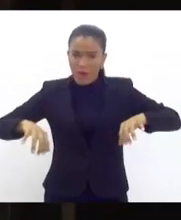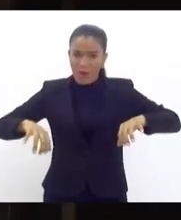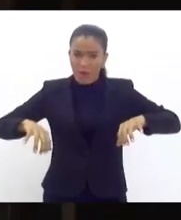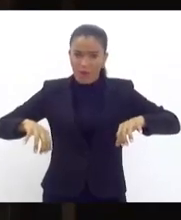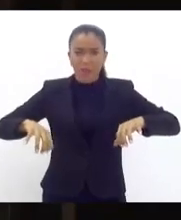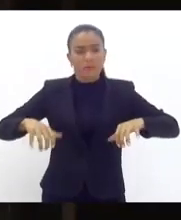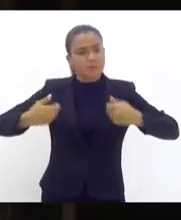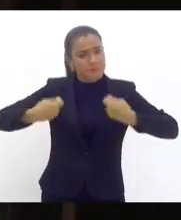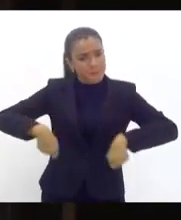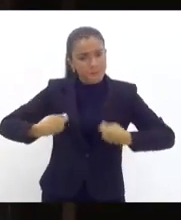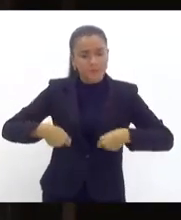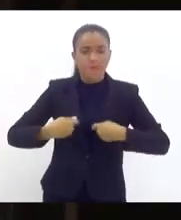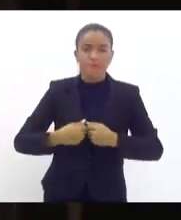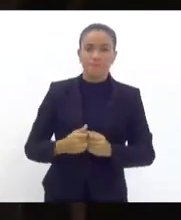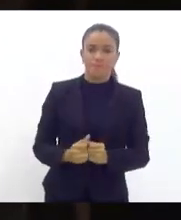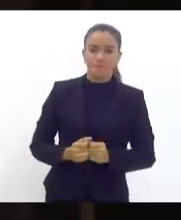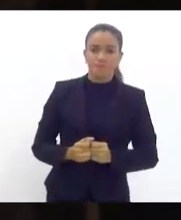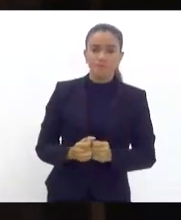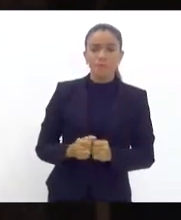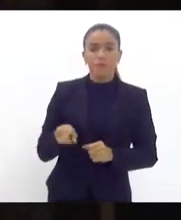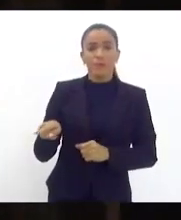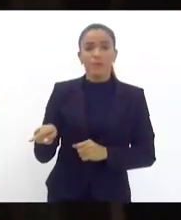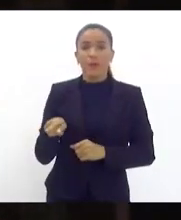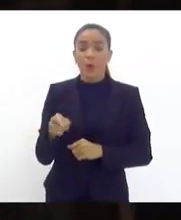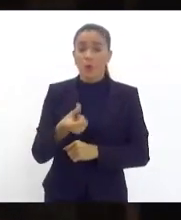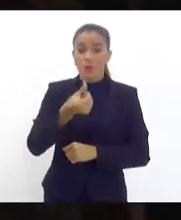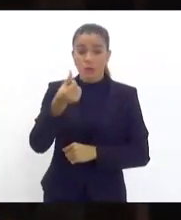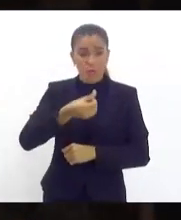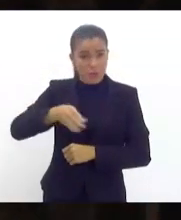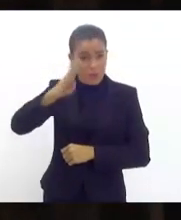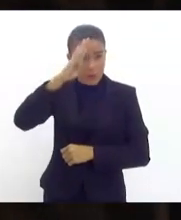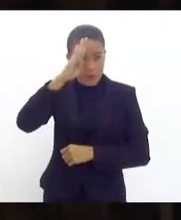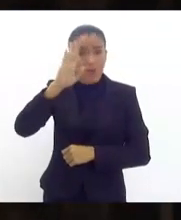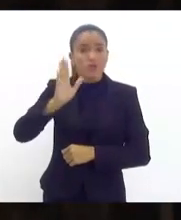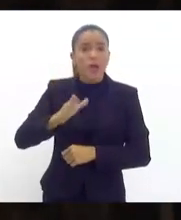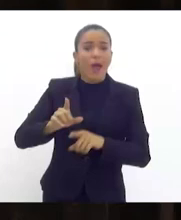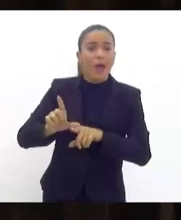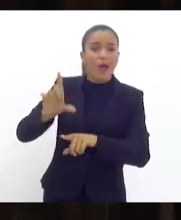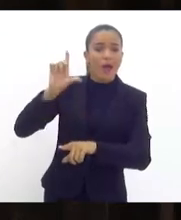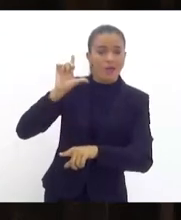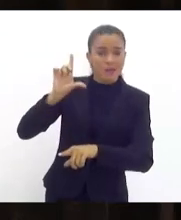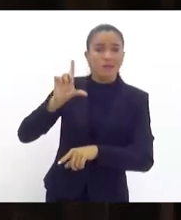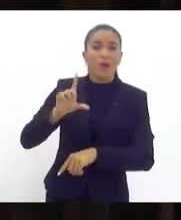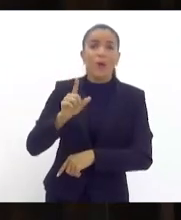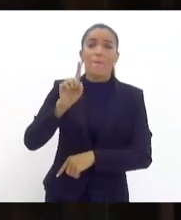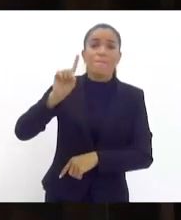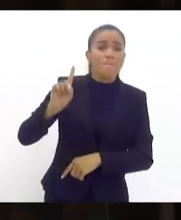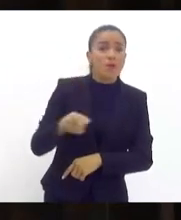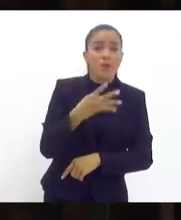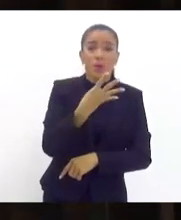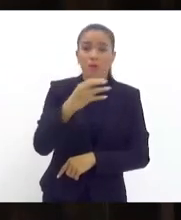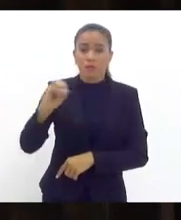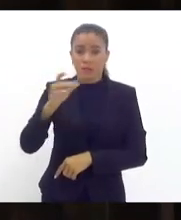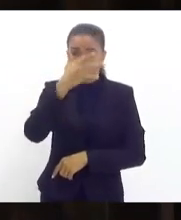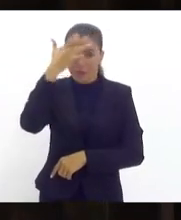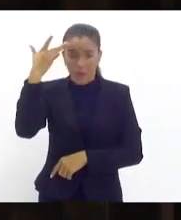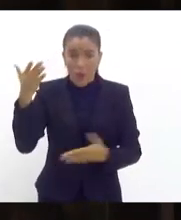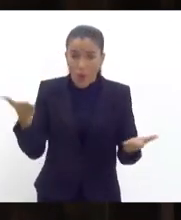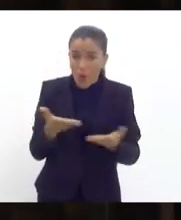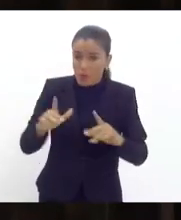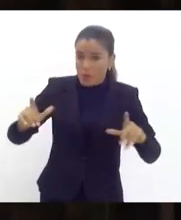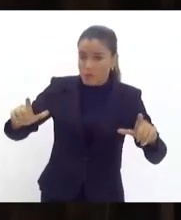oito trigo Sexto Batalhão já teve um efetivo de quase 1.400 homens hoje